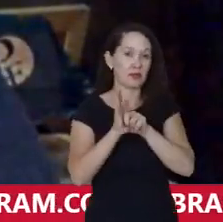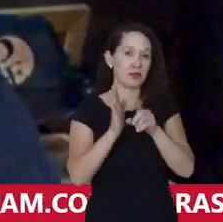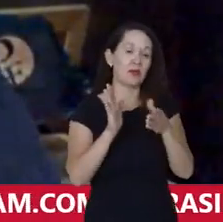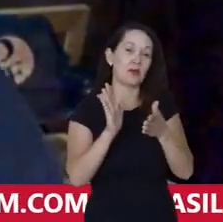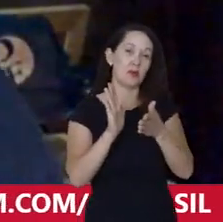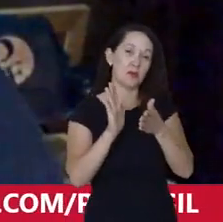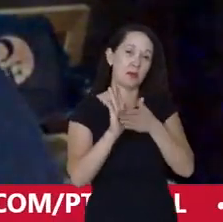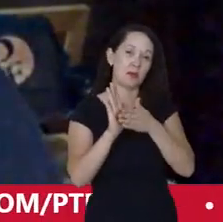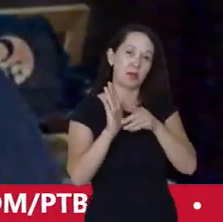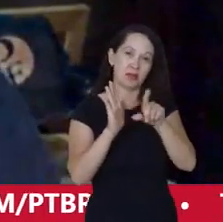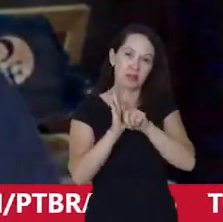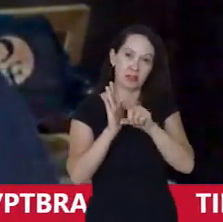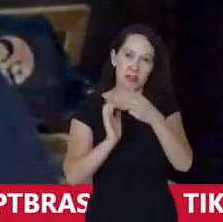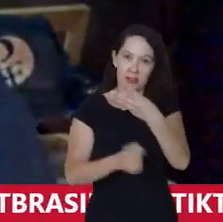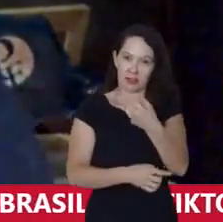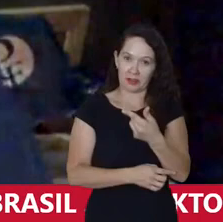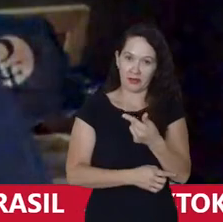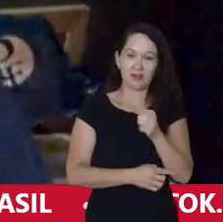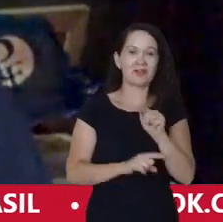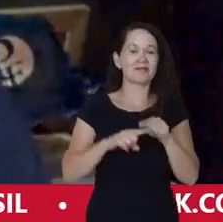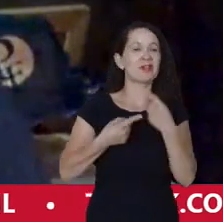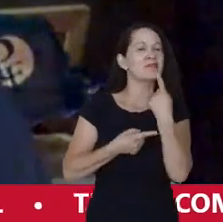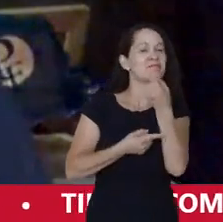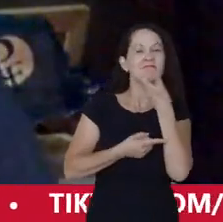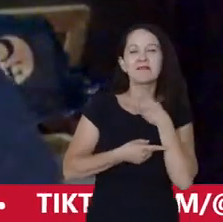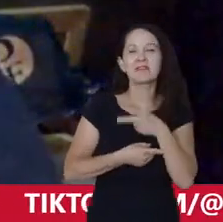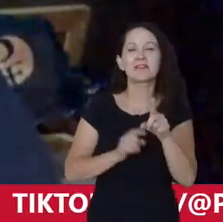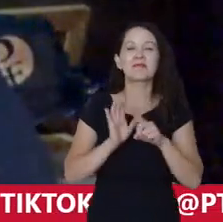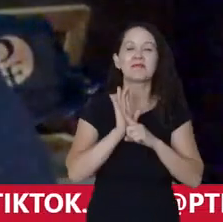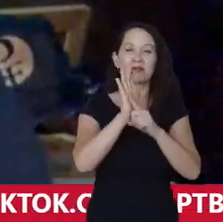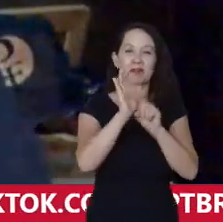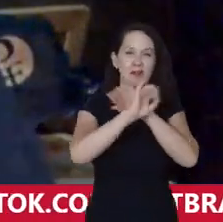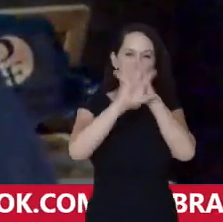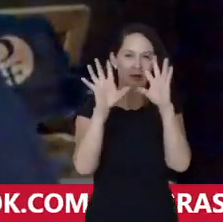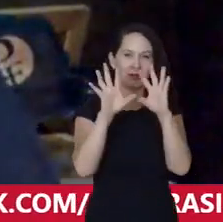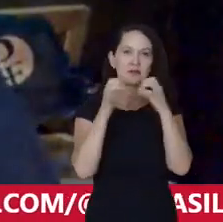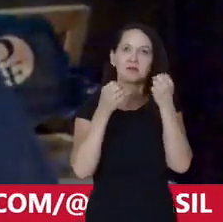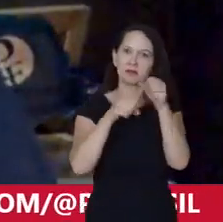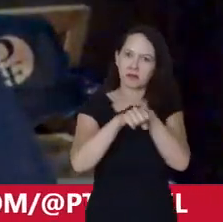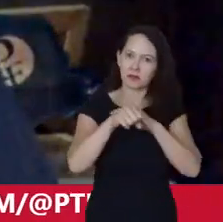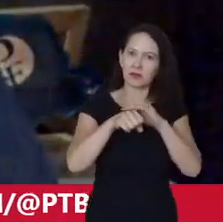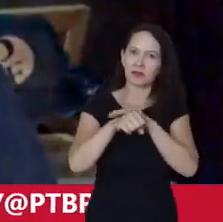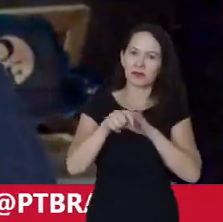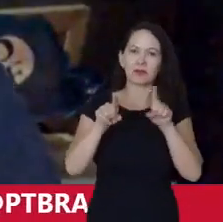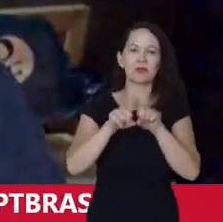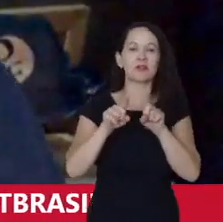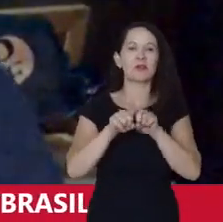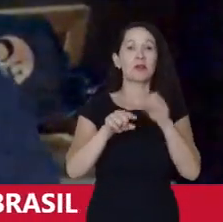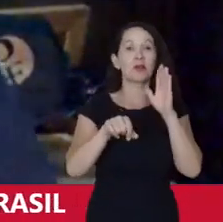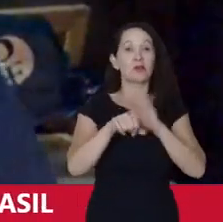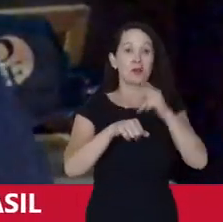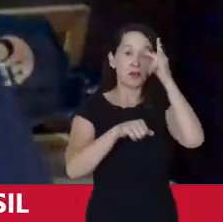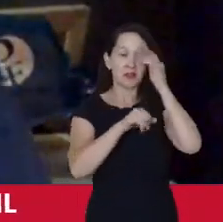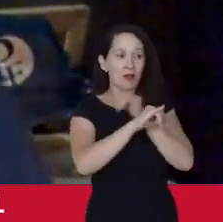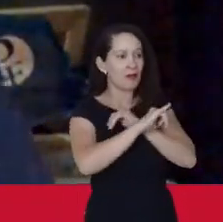32, mas tem um que eu acho que a gente precisa mostrar sempre, quem está assistindo precisa falar, inclusive para mais gente, é que essa